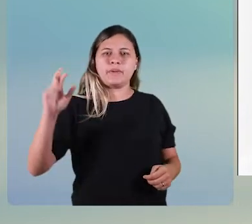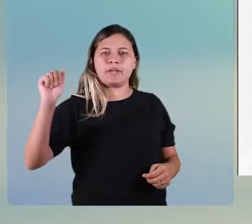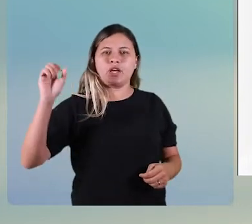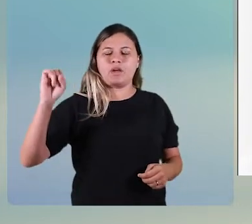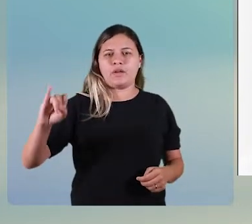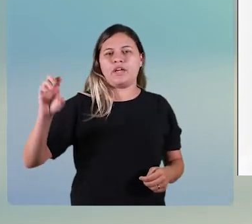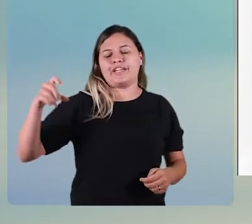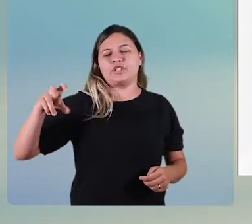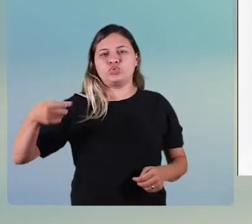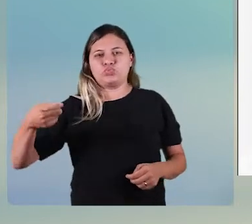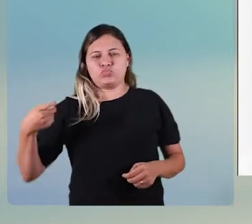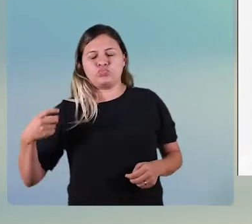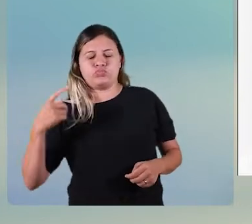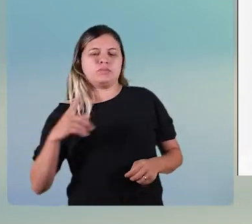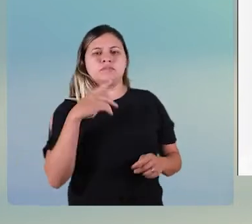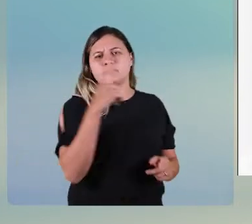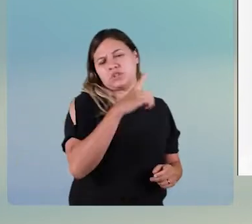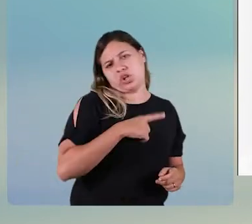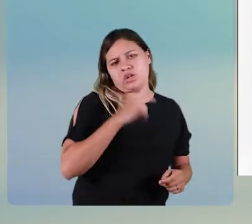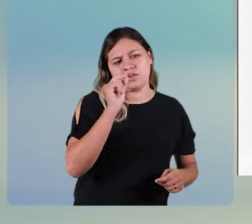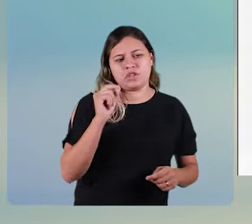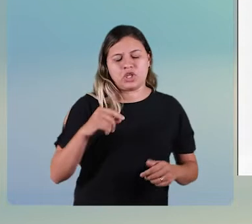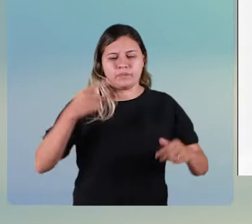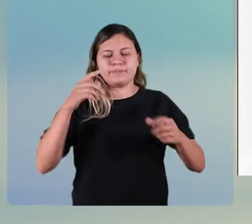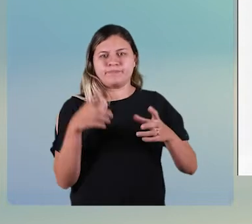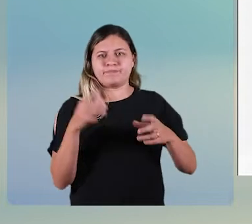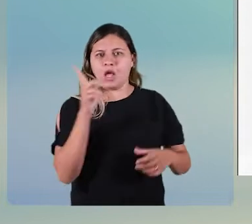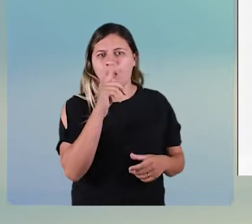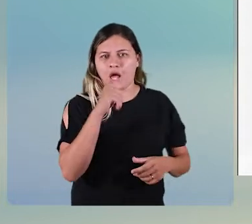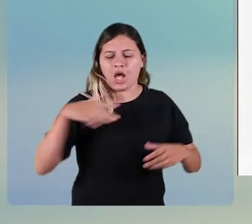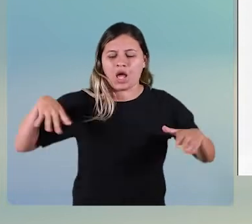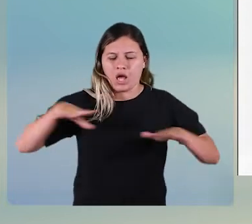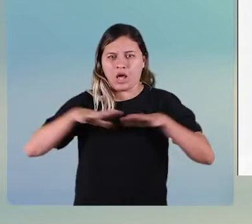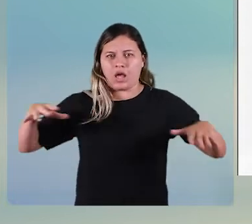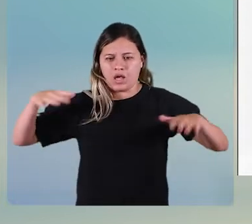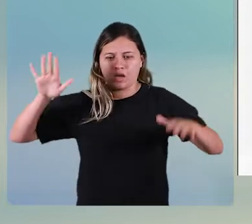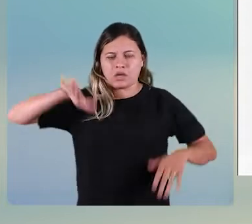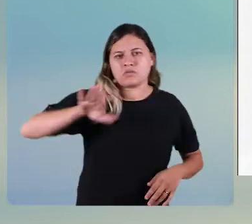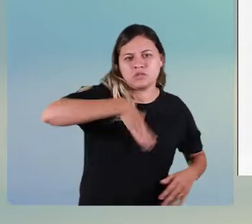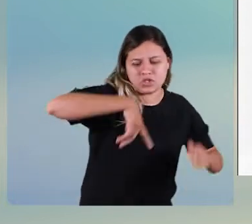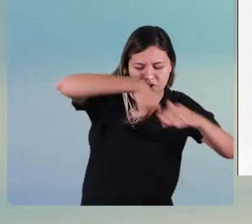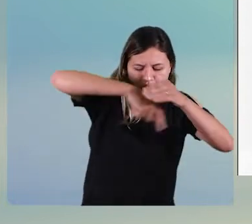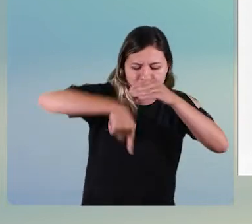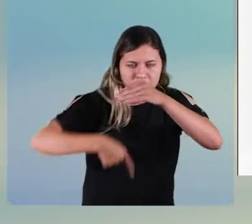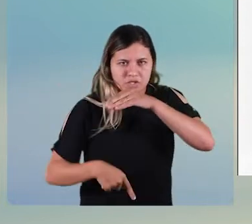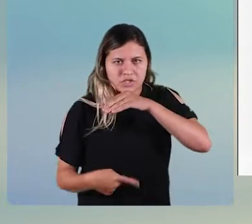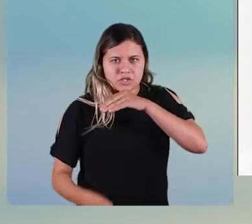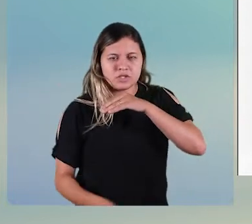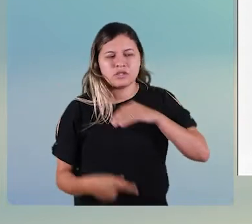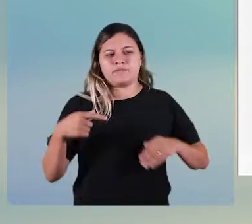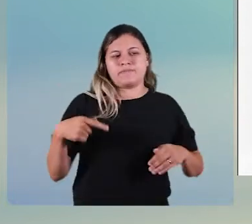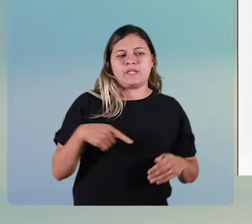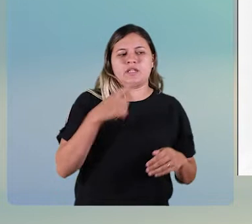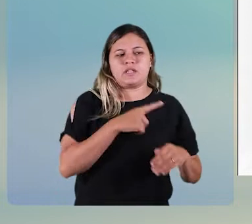está acima do Sol até embaixo, o que a gente tem é que, lá no fundo do mar, né, a gente vai ter, numa